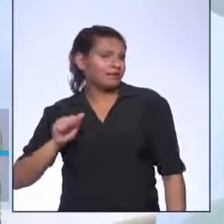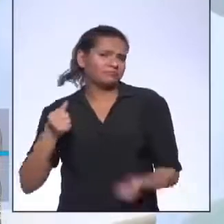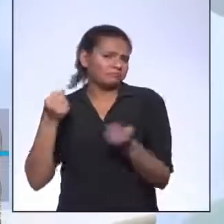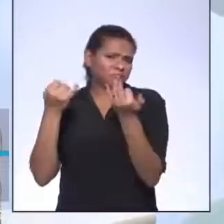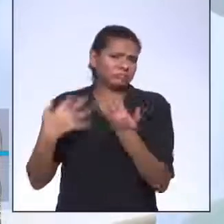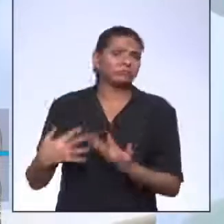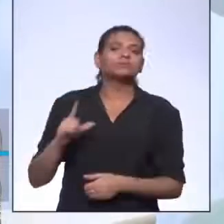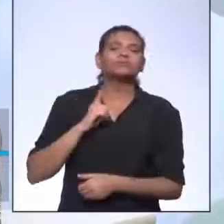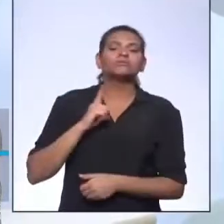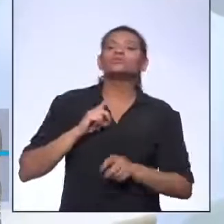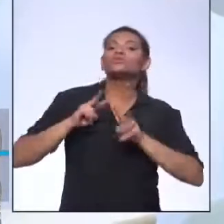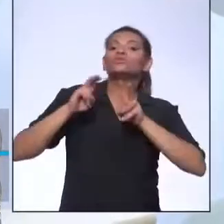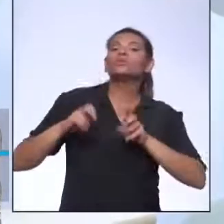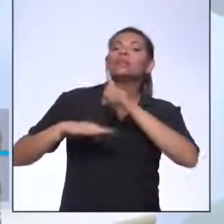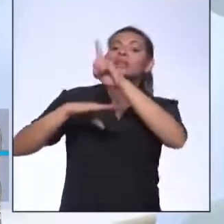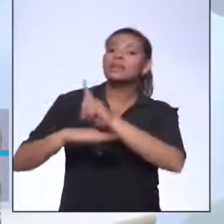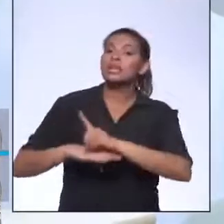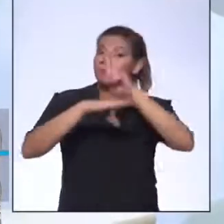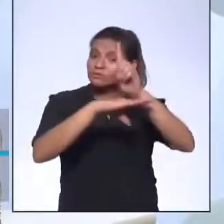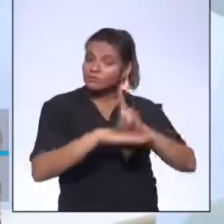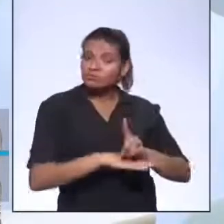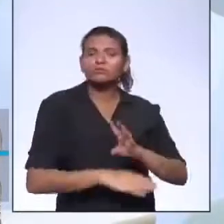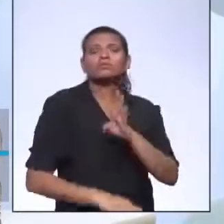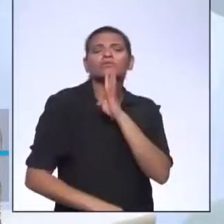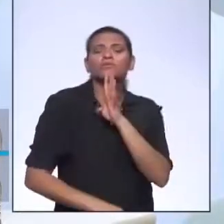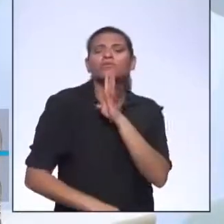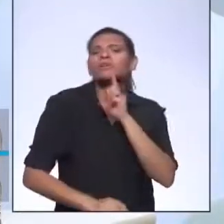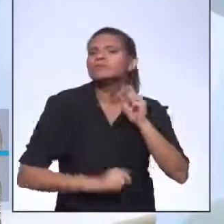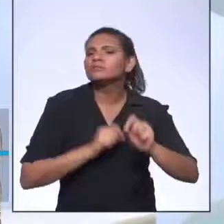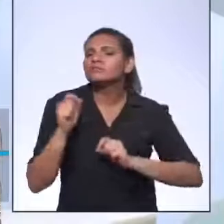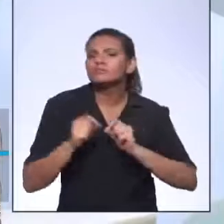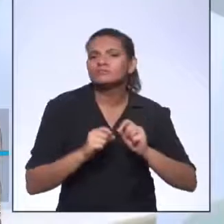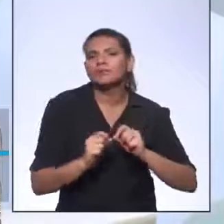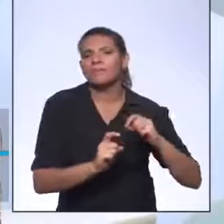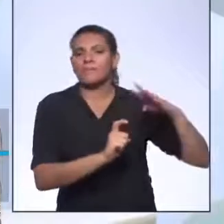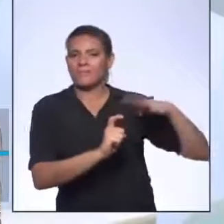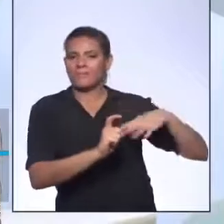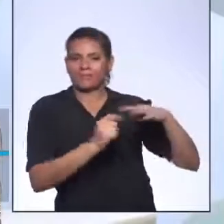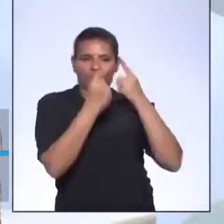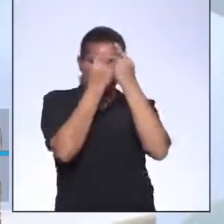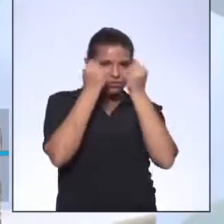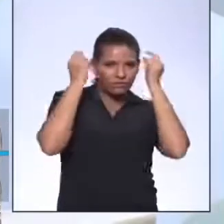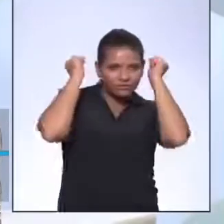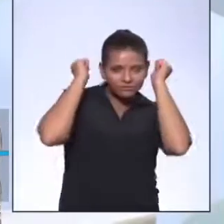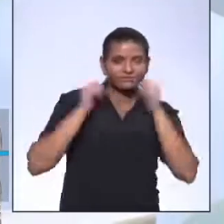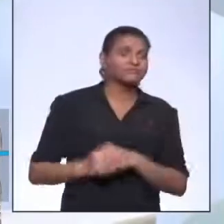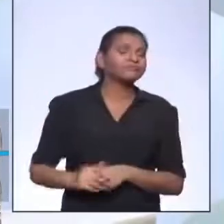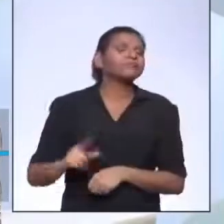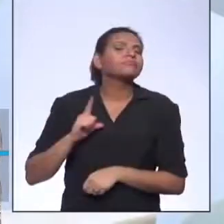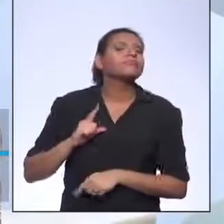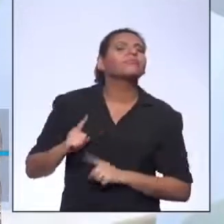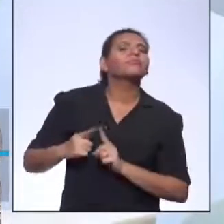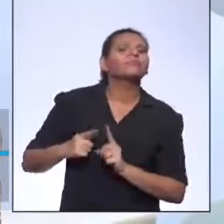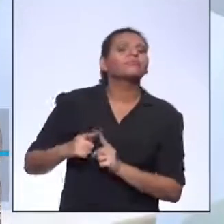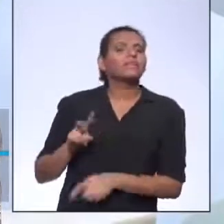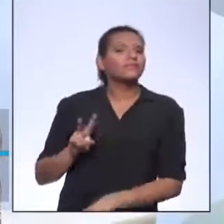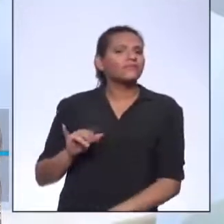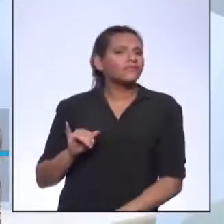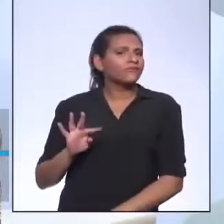sobre os deuses, a mitologia grega. O Vitor e a Ana Clara falam das pirâmides. Vitor, Ana